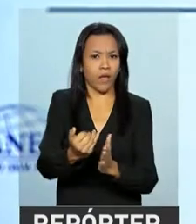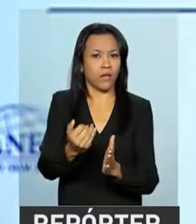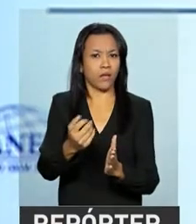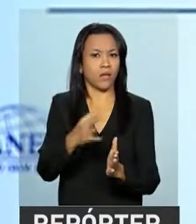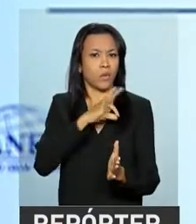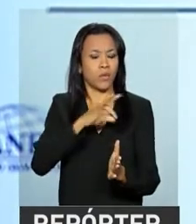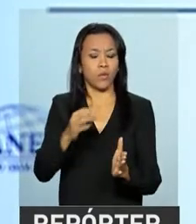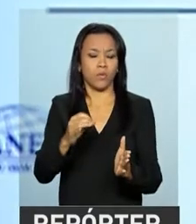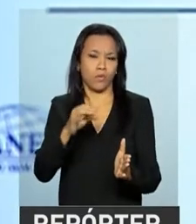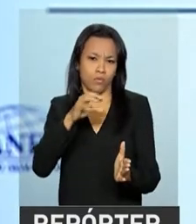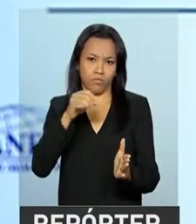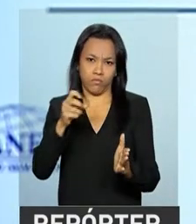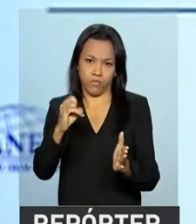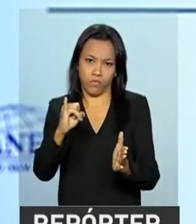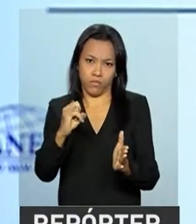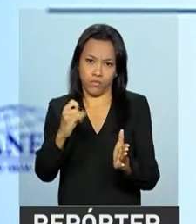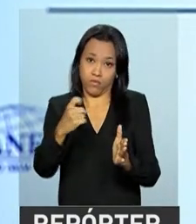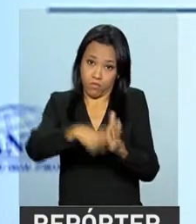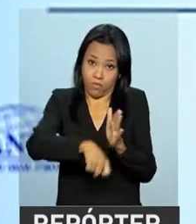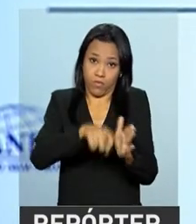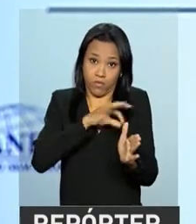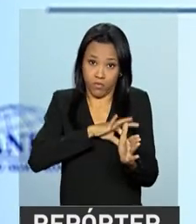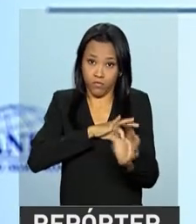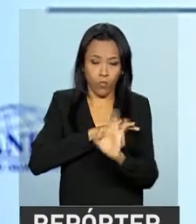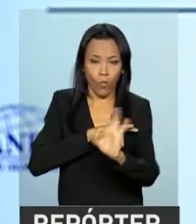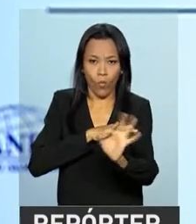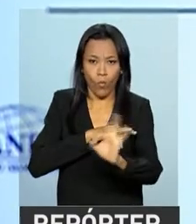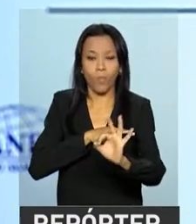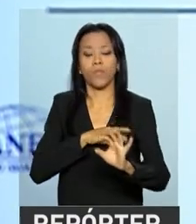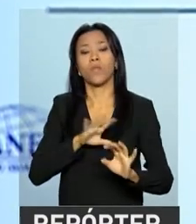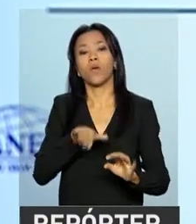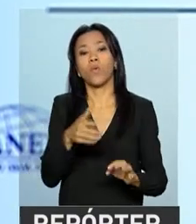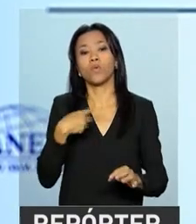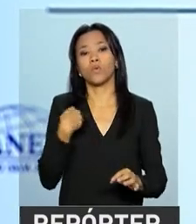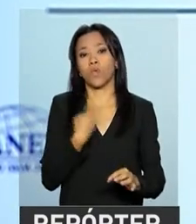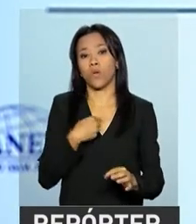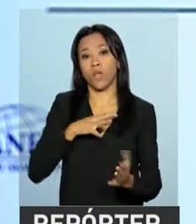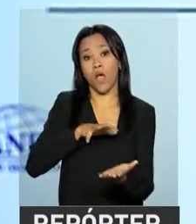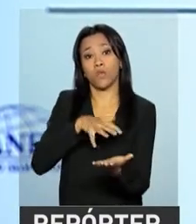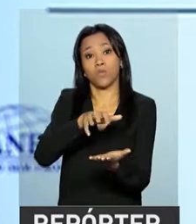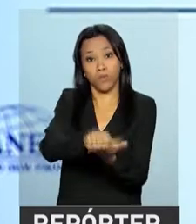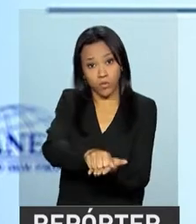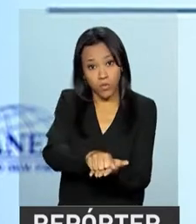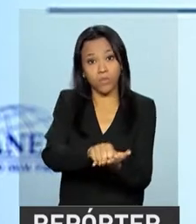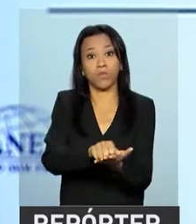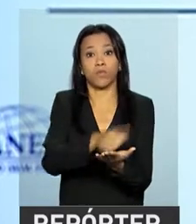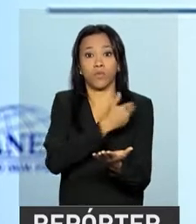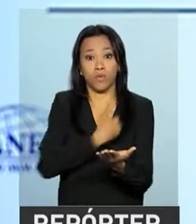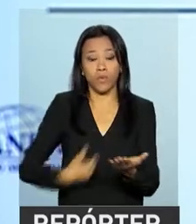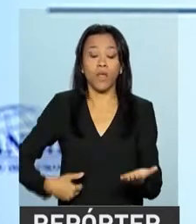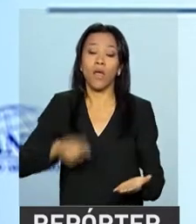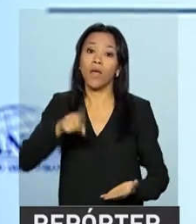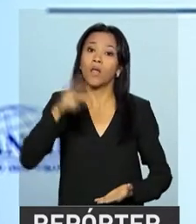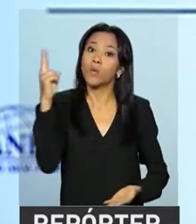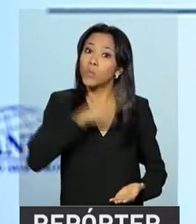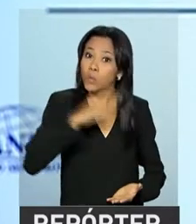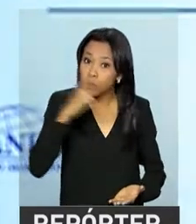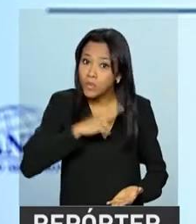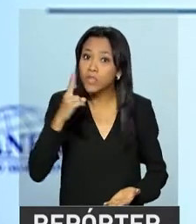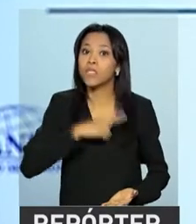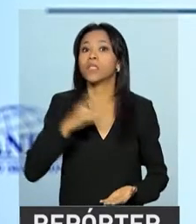E quando assumimos o governo, né, era urgente na economia um choque